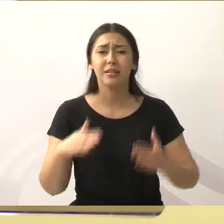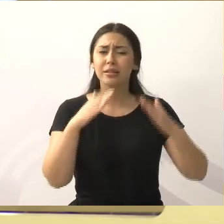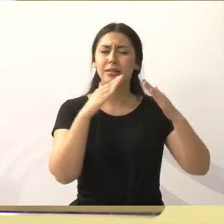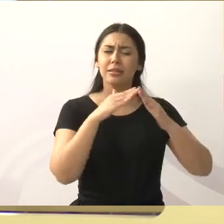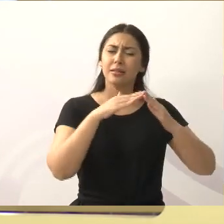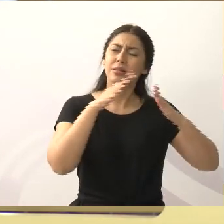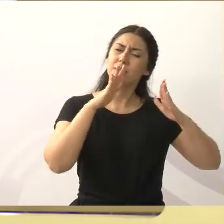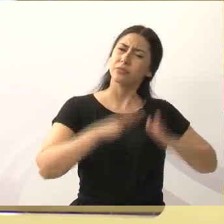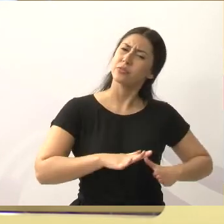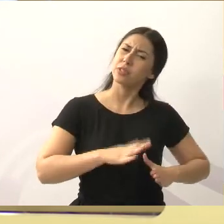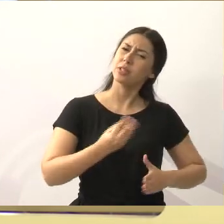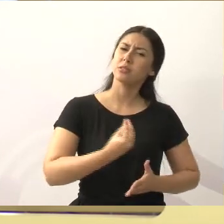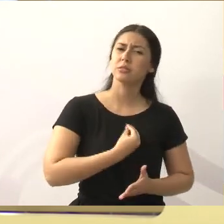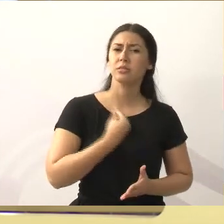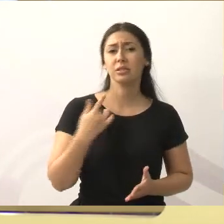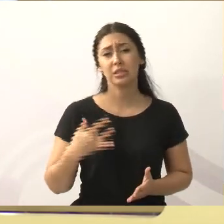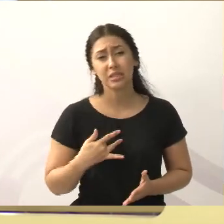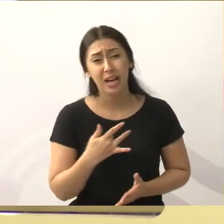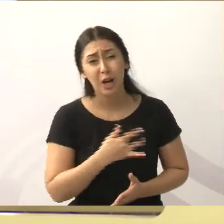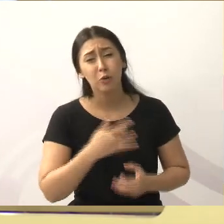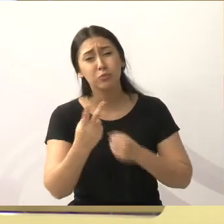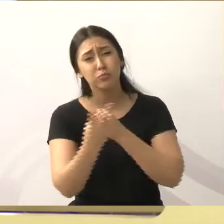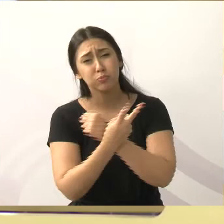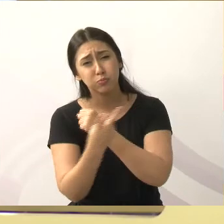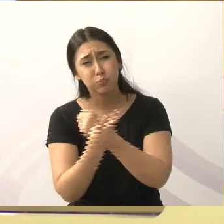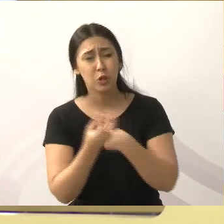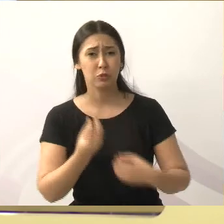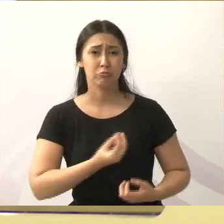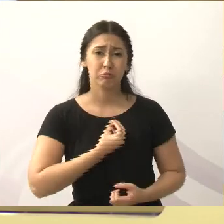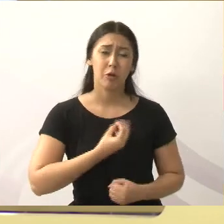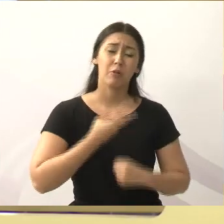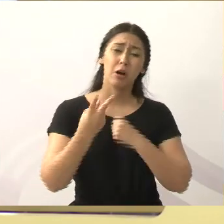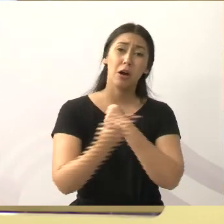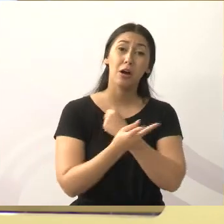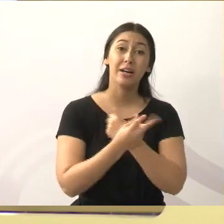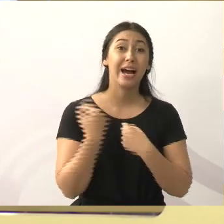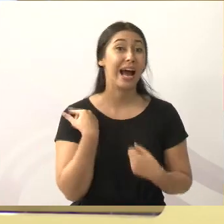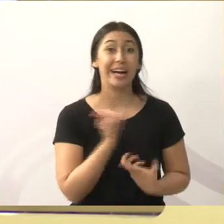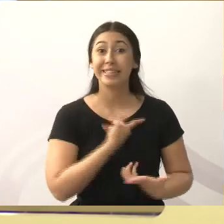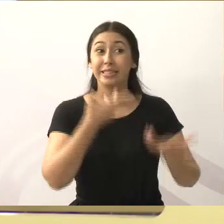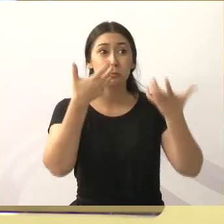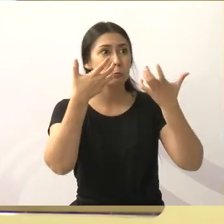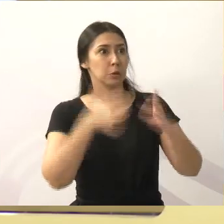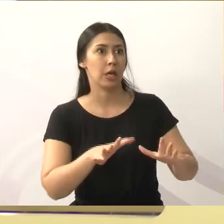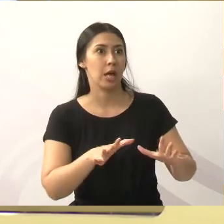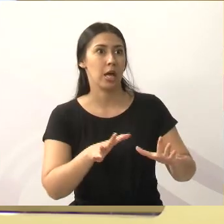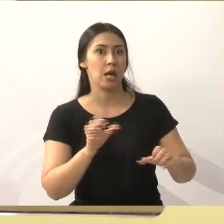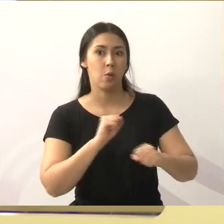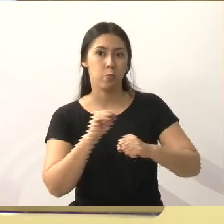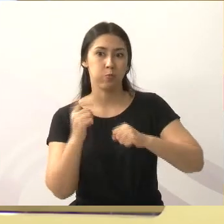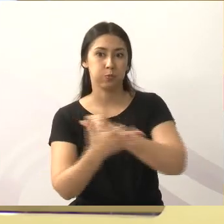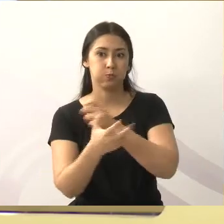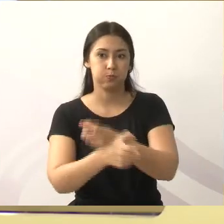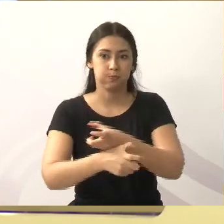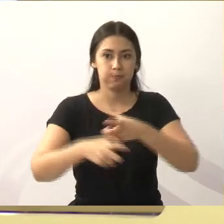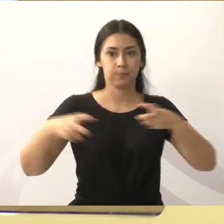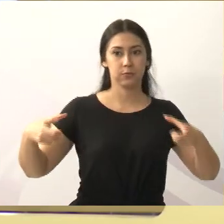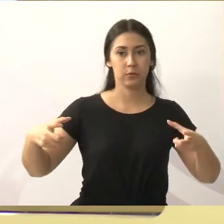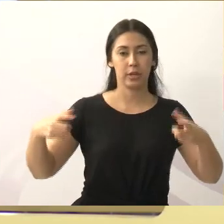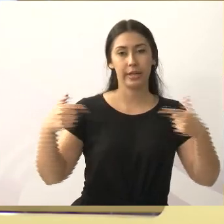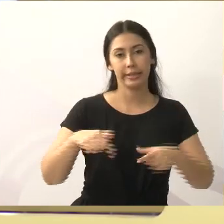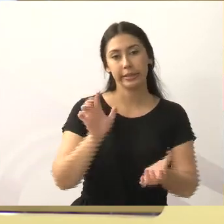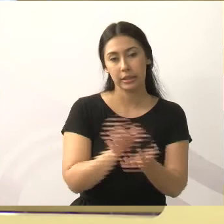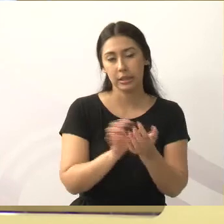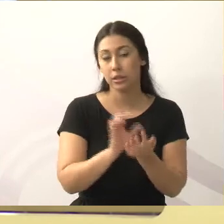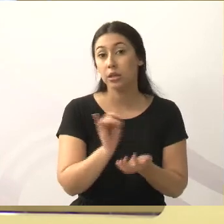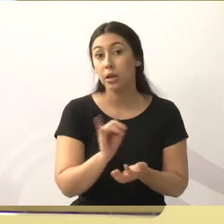casa, preserve a sua saúde, preserve a sua vida. A gente não quer que esses números aumentem aqui em Jacareí. Portanto, eu